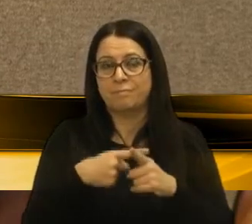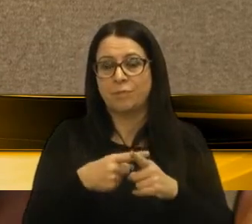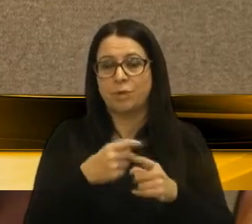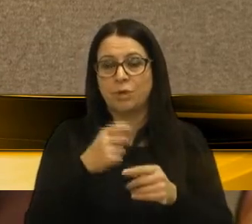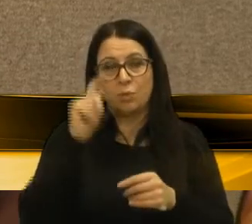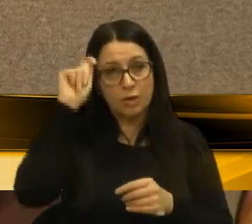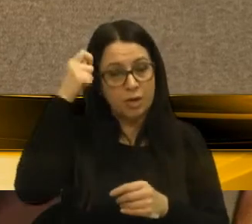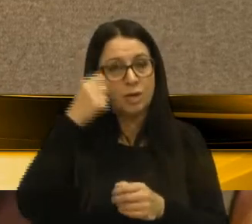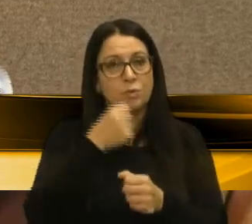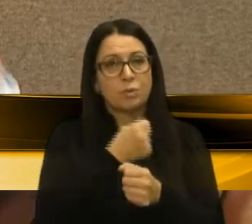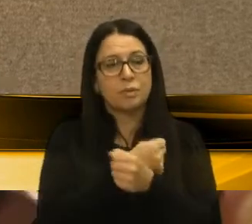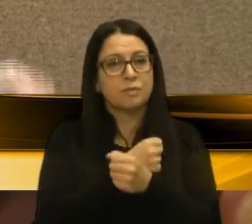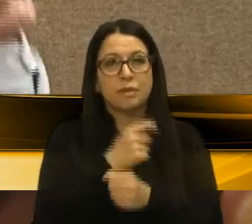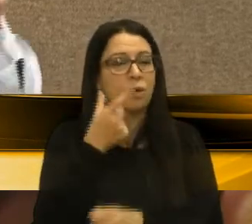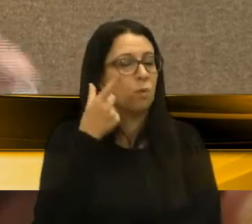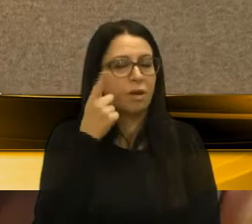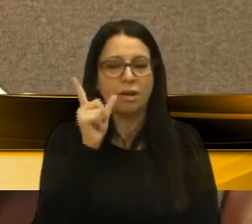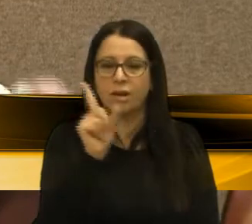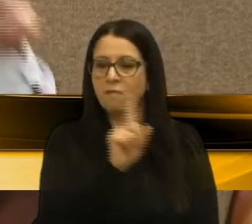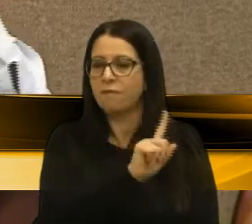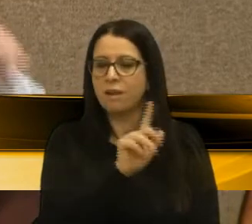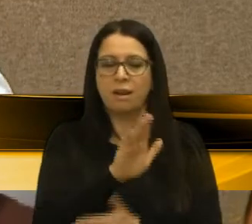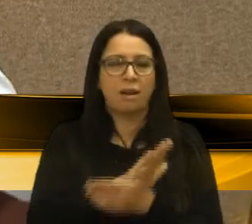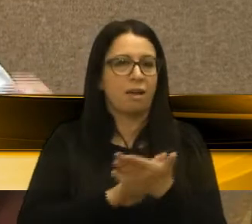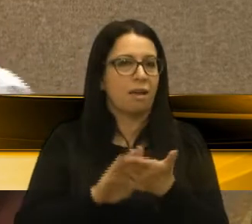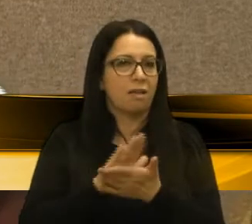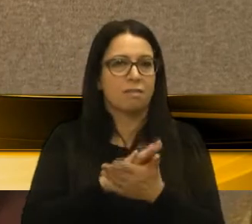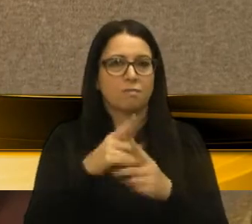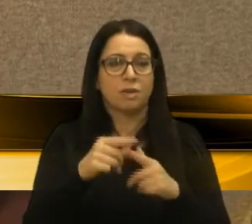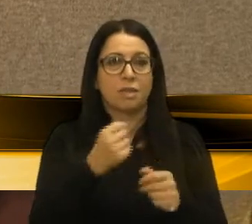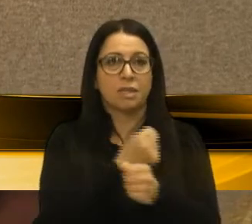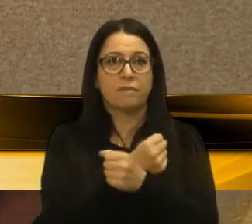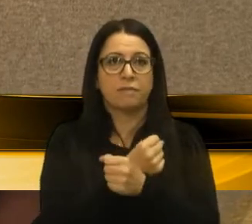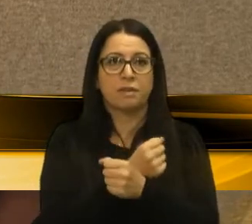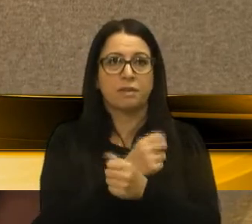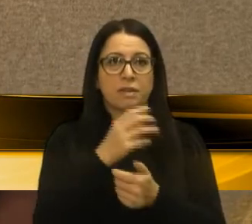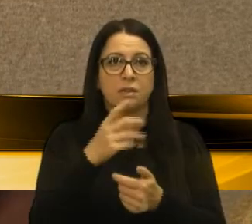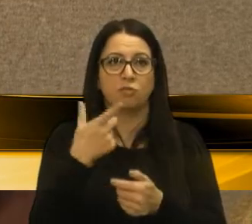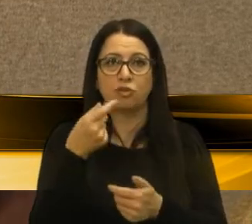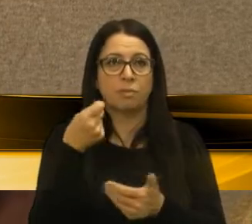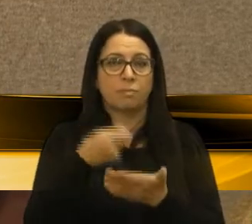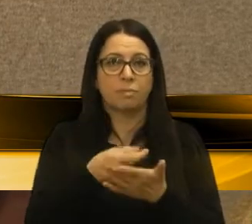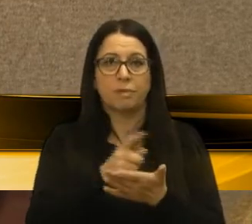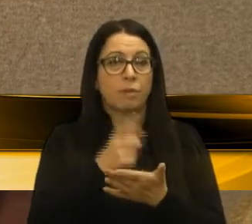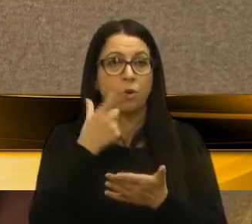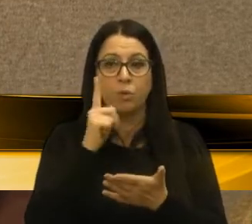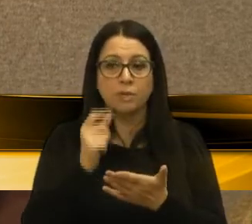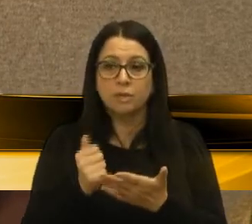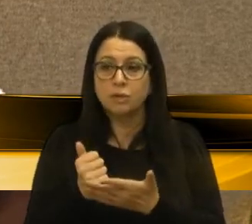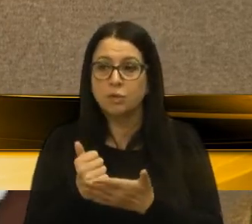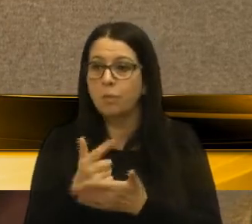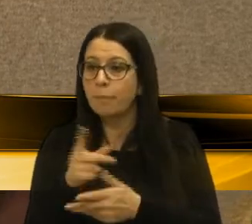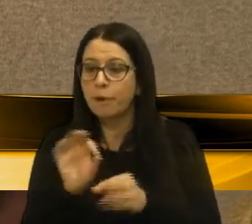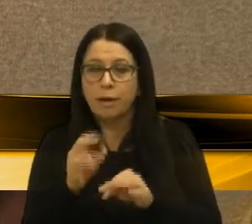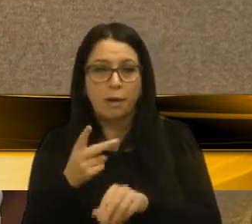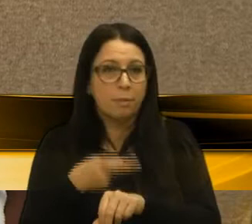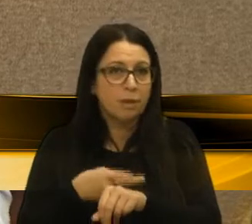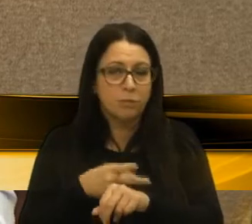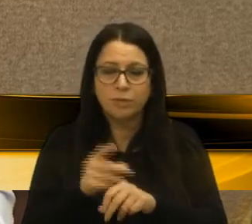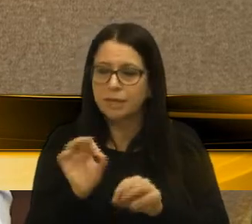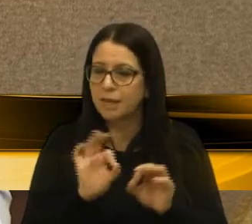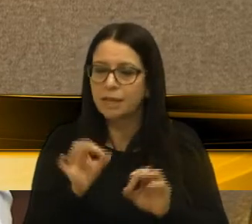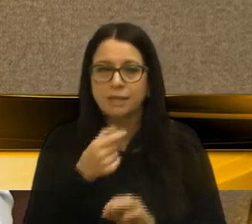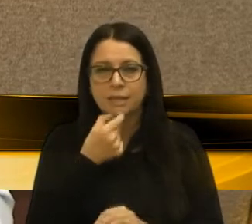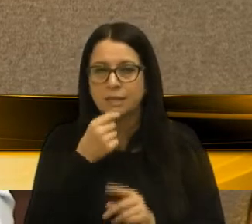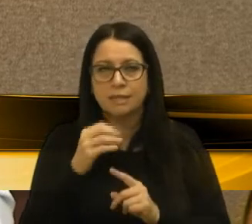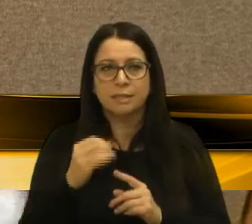o africano não ganhava nada porque era escravo, então ele não tinha recursos para consumir produtos e manufaturas inglesas,